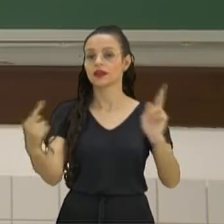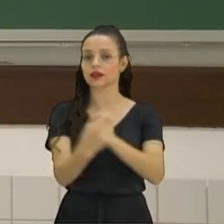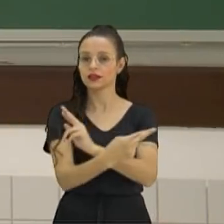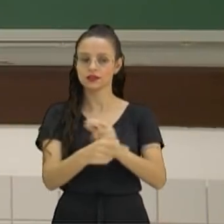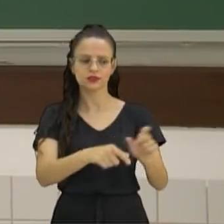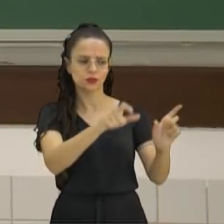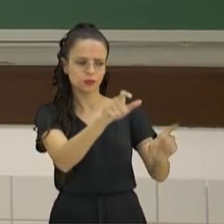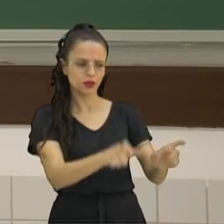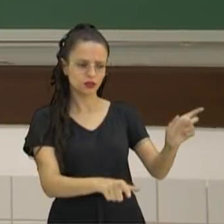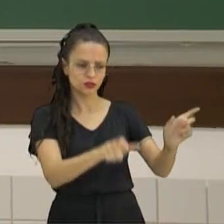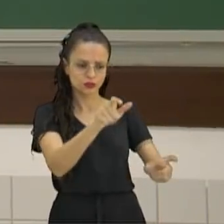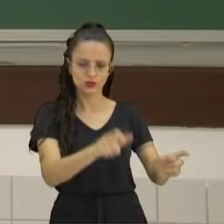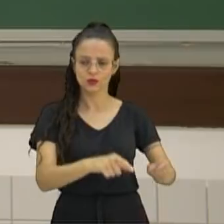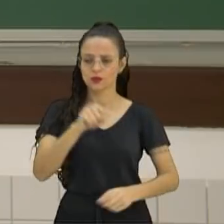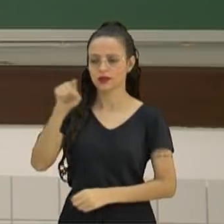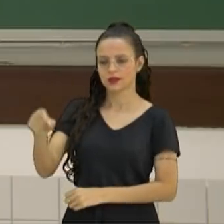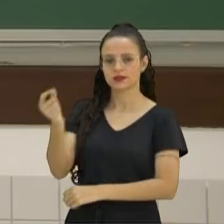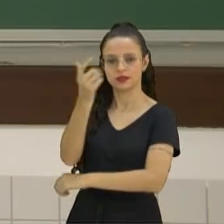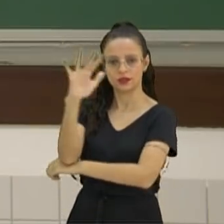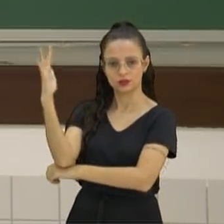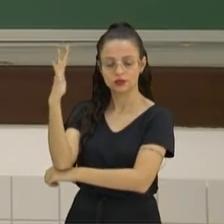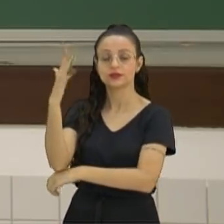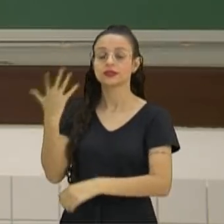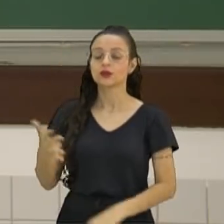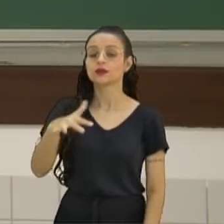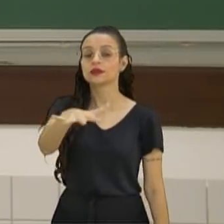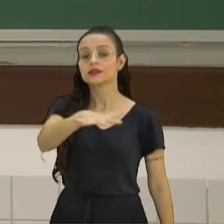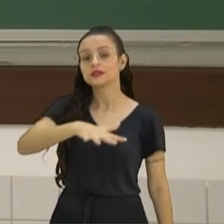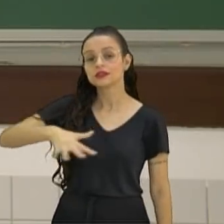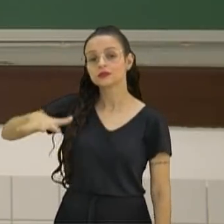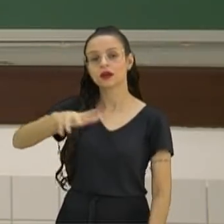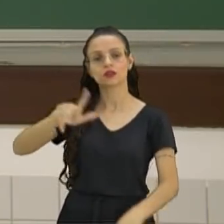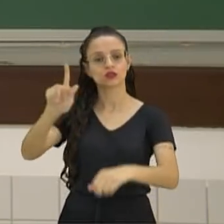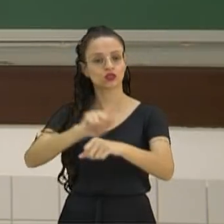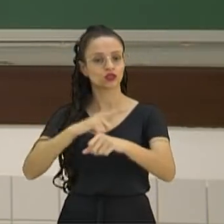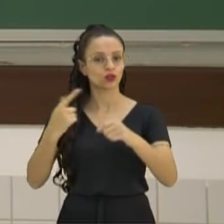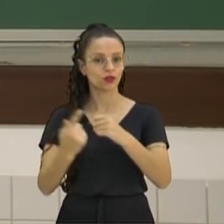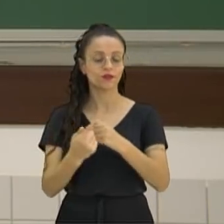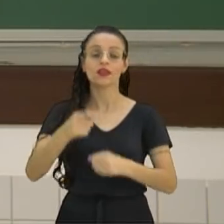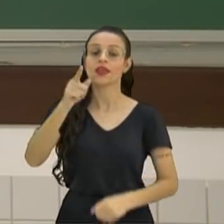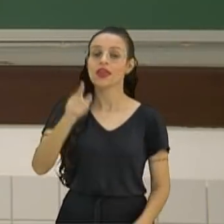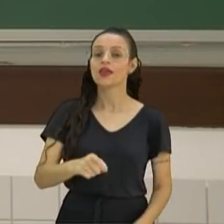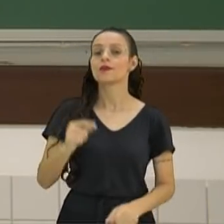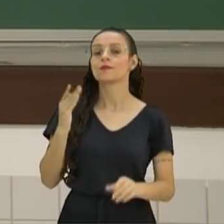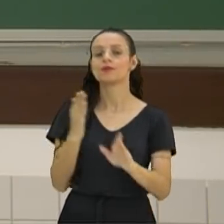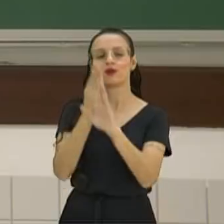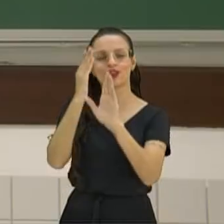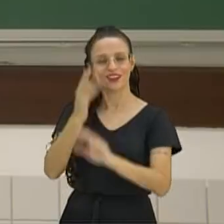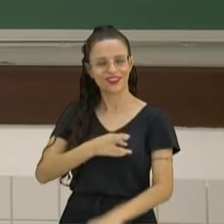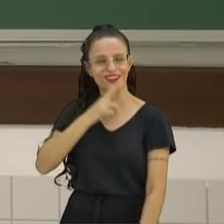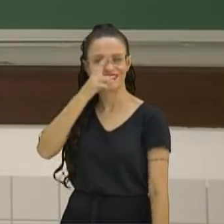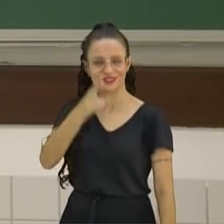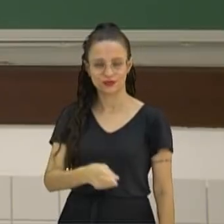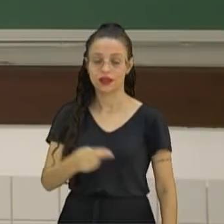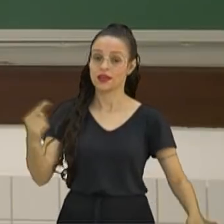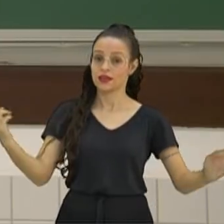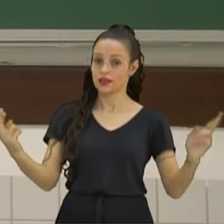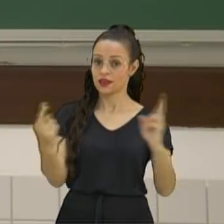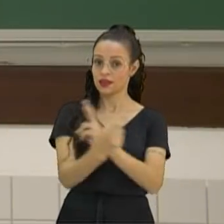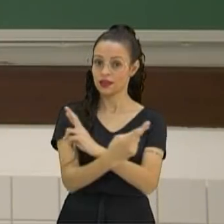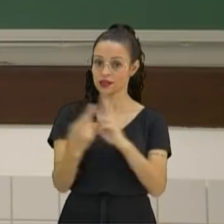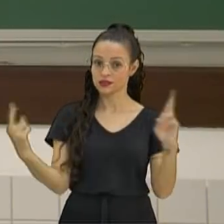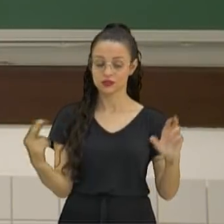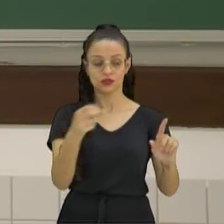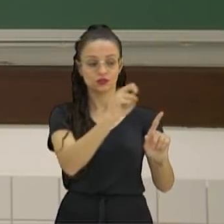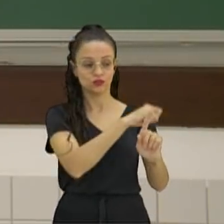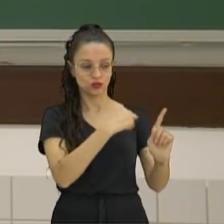a natureza. O espaço geográfico nós podemos dizer que é o resultado da relação da sociedade